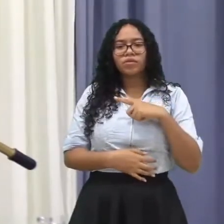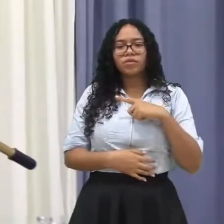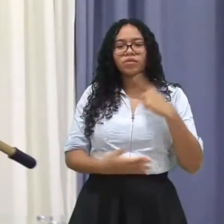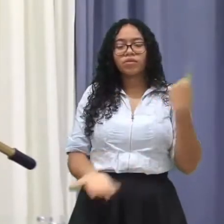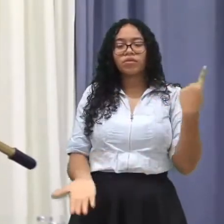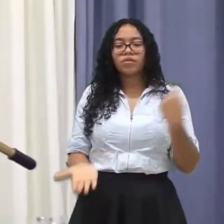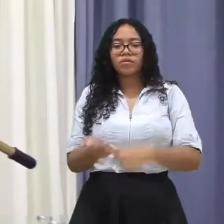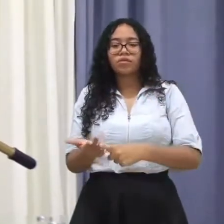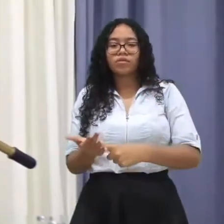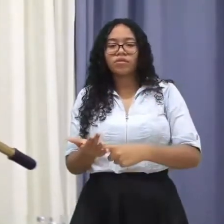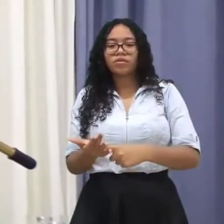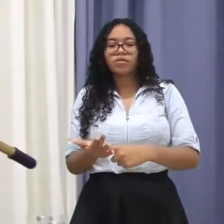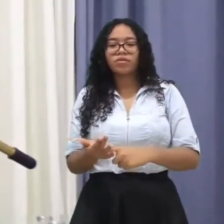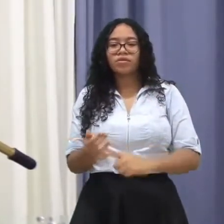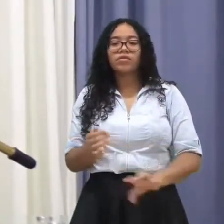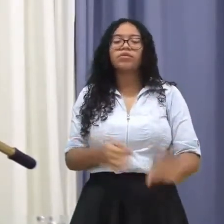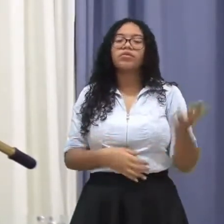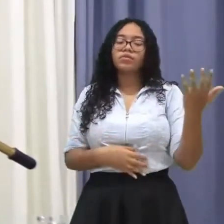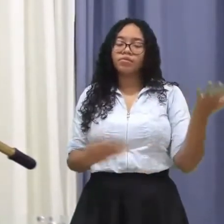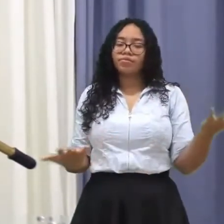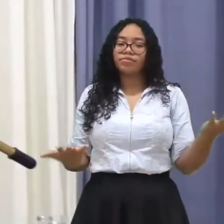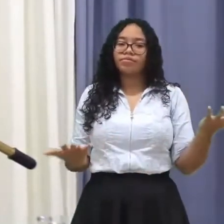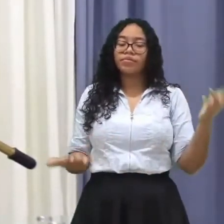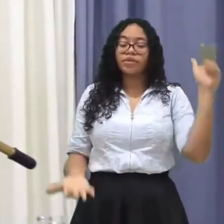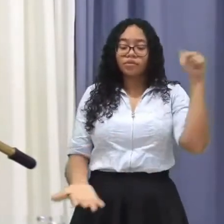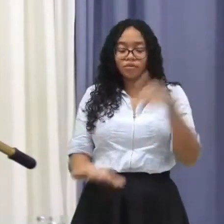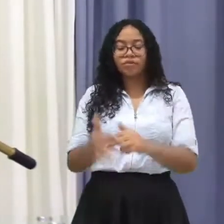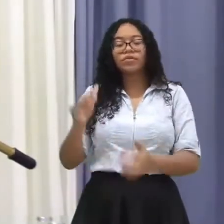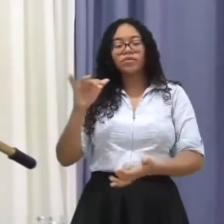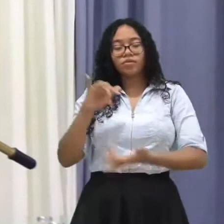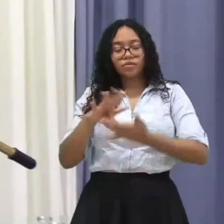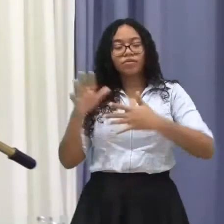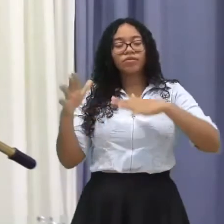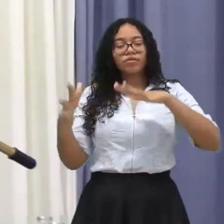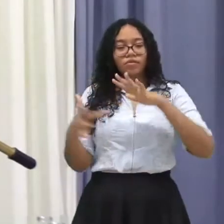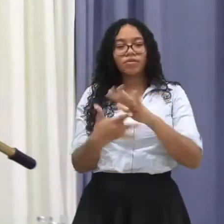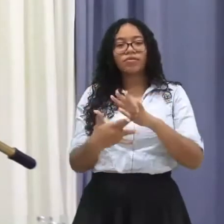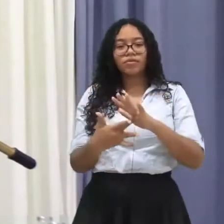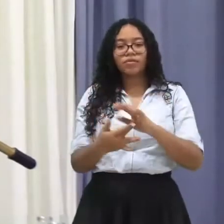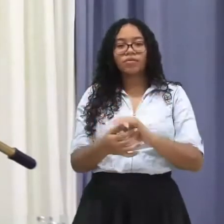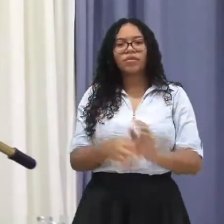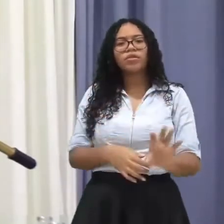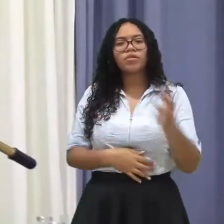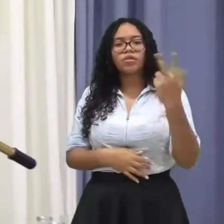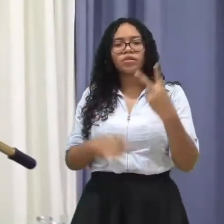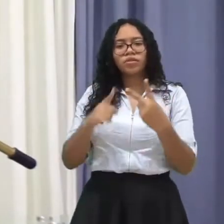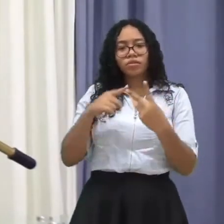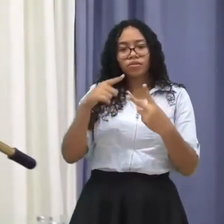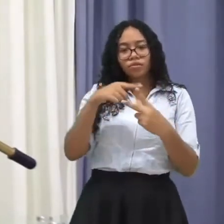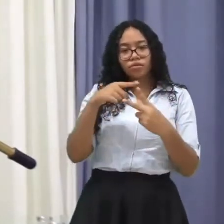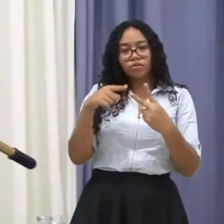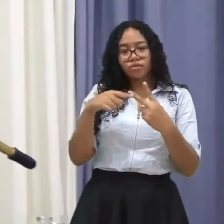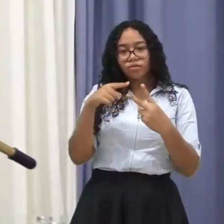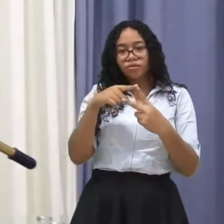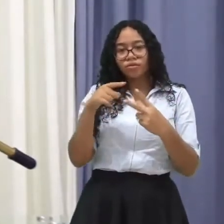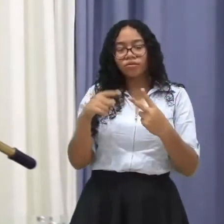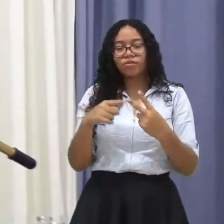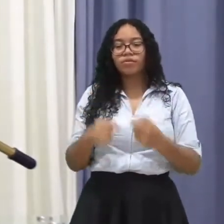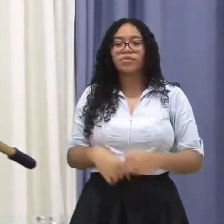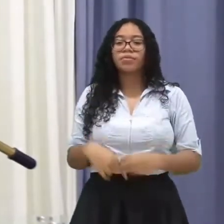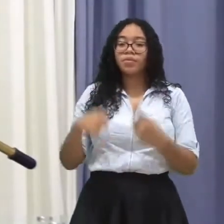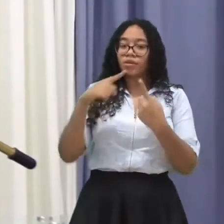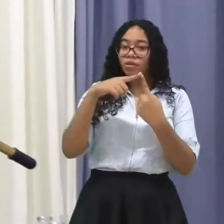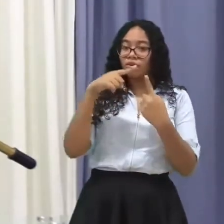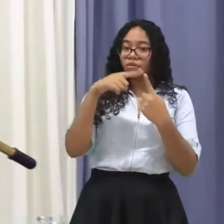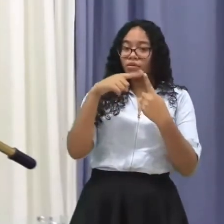a volta de Jesus, e nós sabemos que a volta de Jesus se dá em duas fases, não é? Nesta primeira fase, que